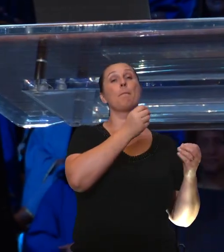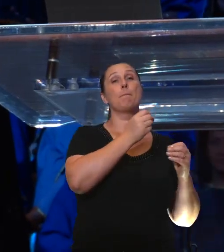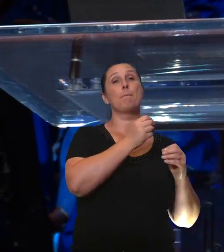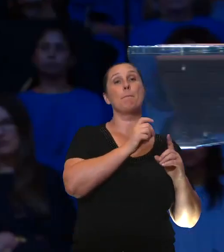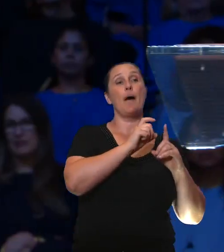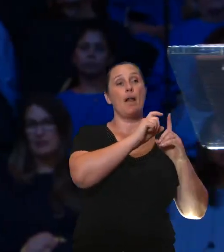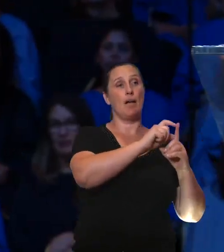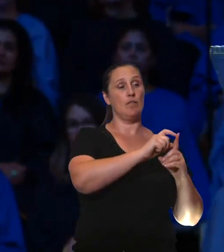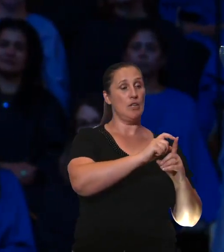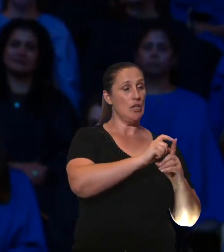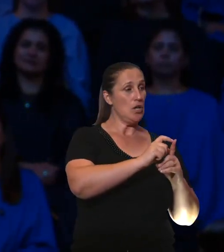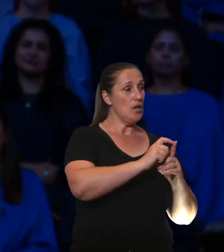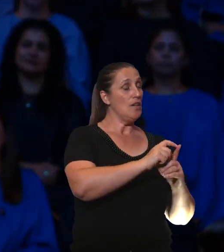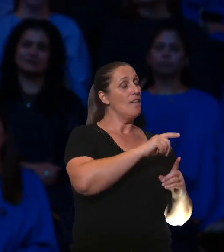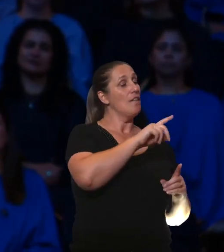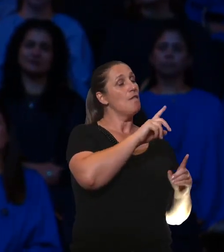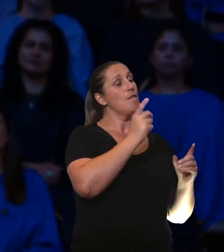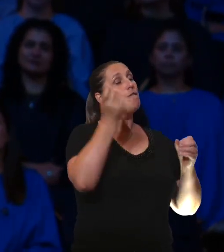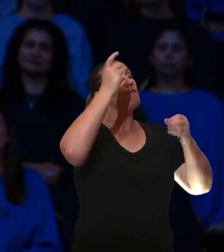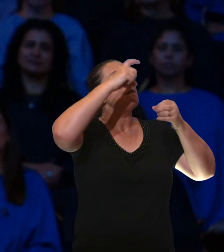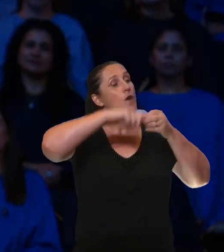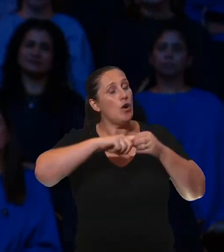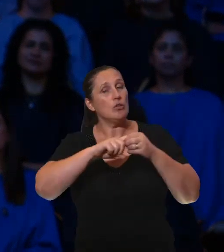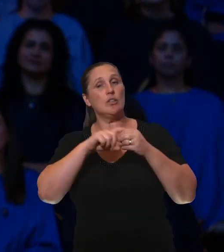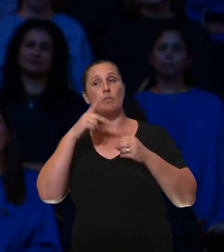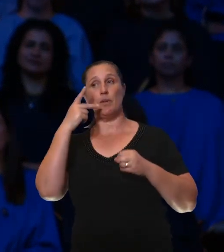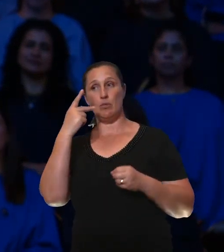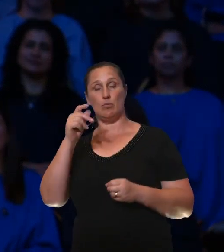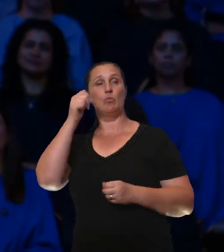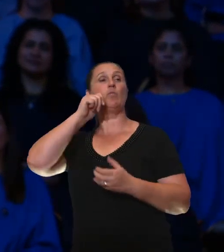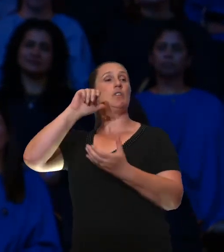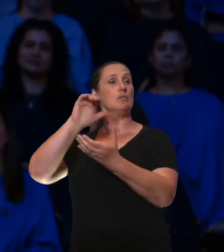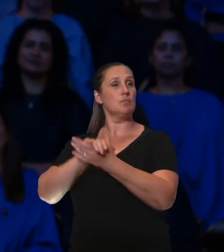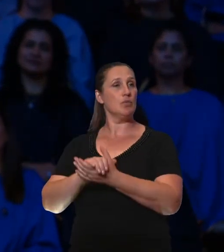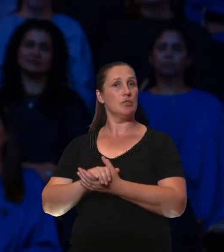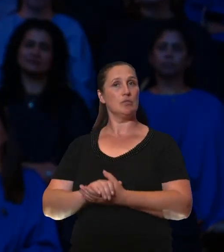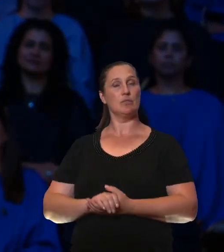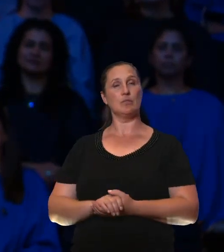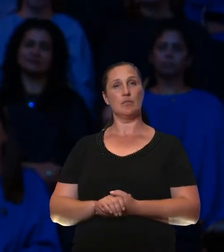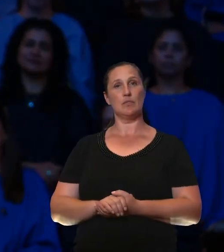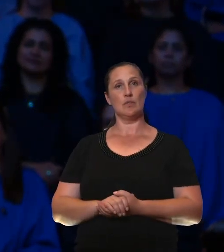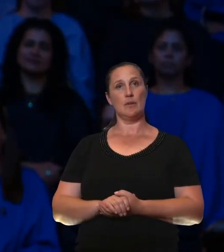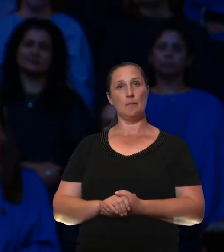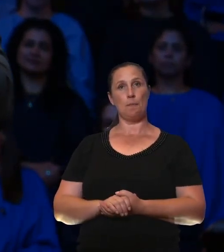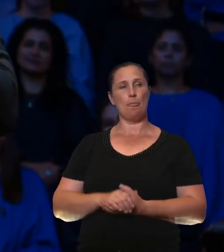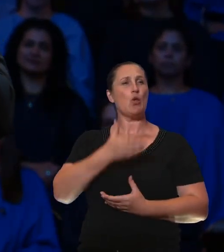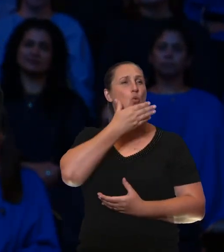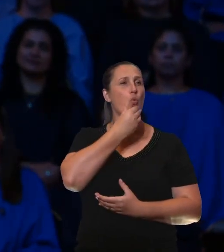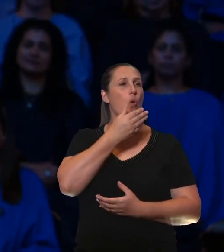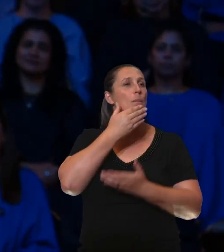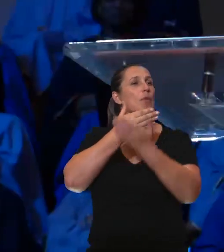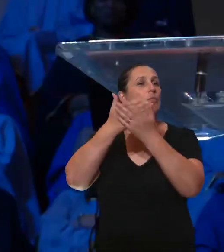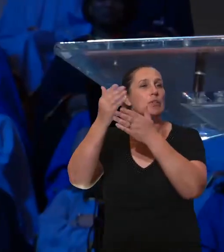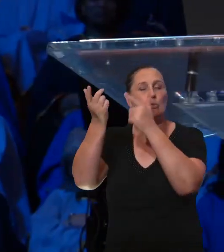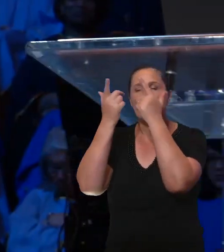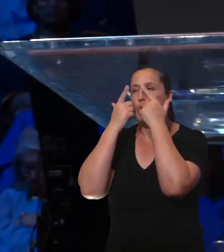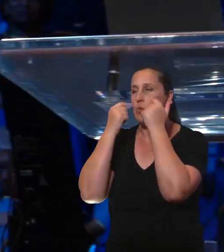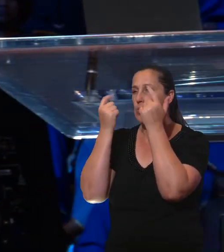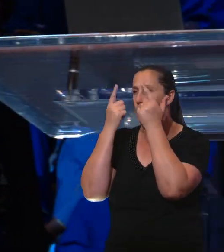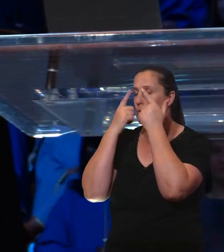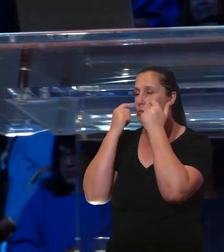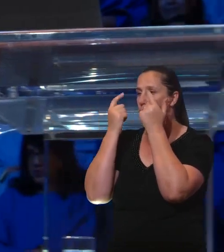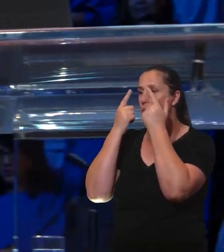Goza a tua vida com a mulher da tua mocidade. Ele começou a chorar, me deu